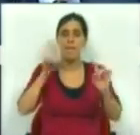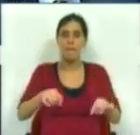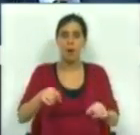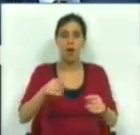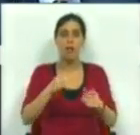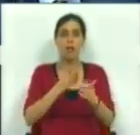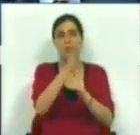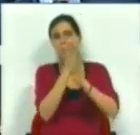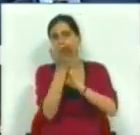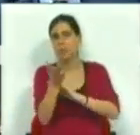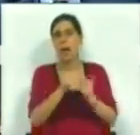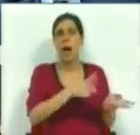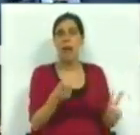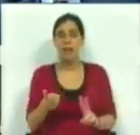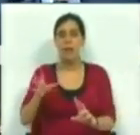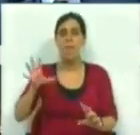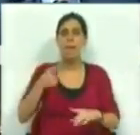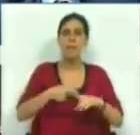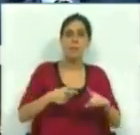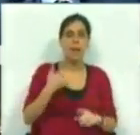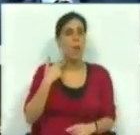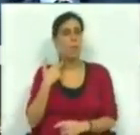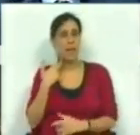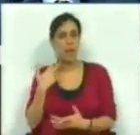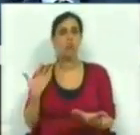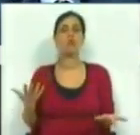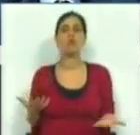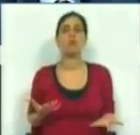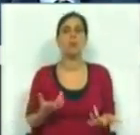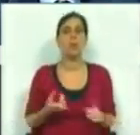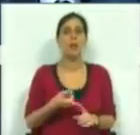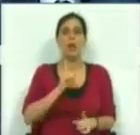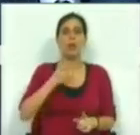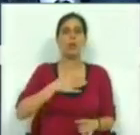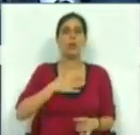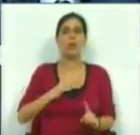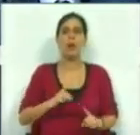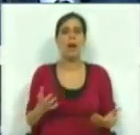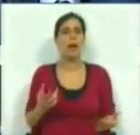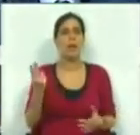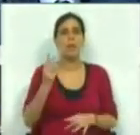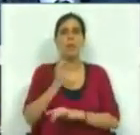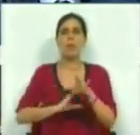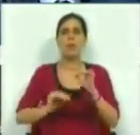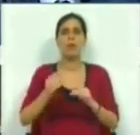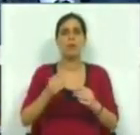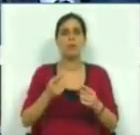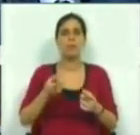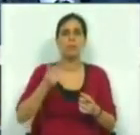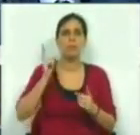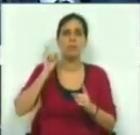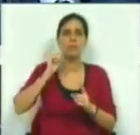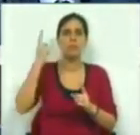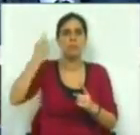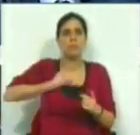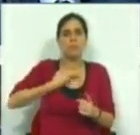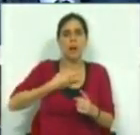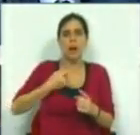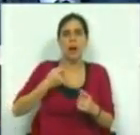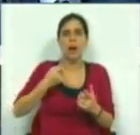eixos alternativos de países médios ou pequenos que não pretendam uma União Europeia submetida a um tal